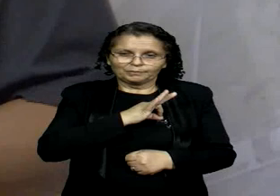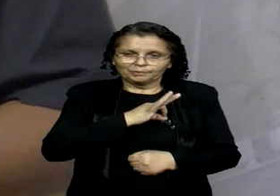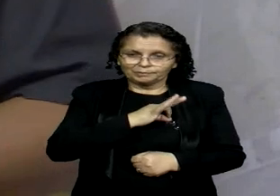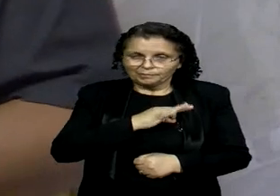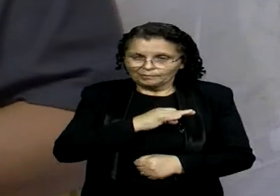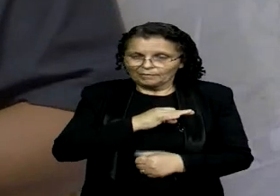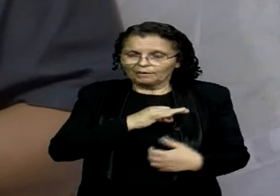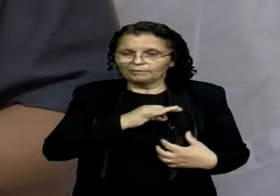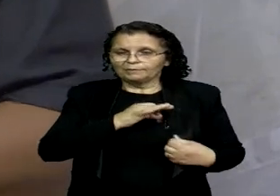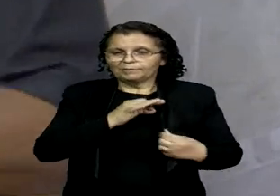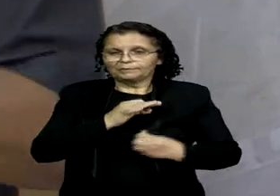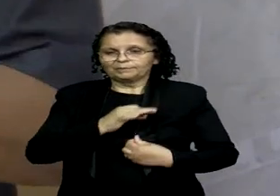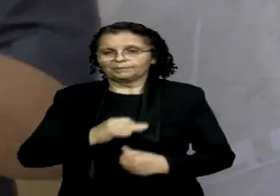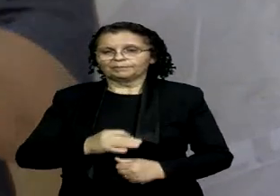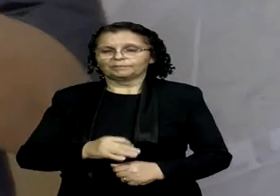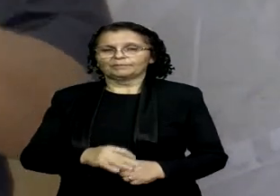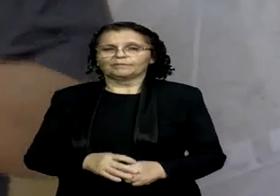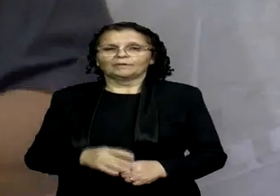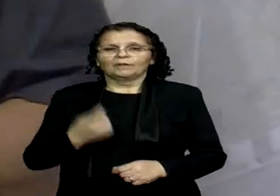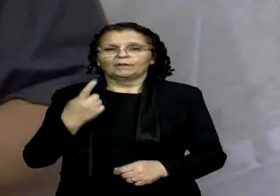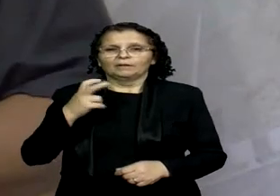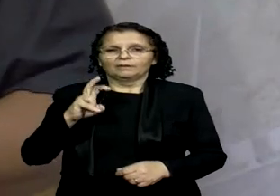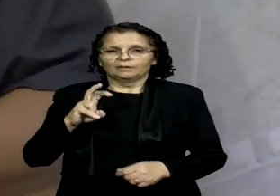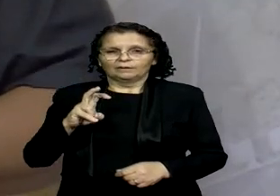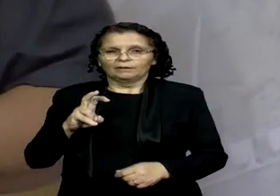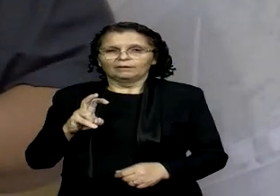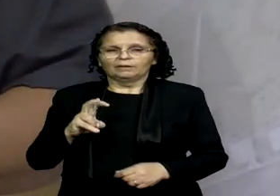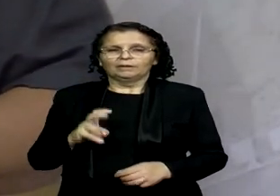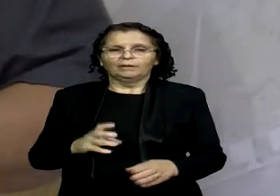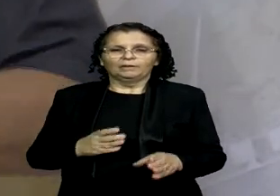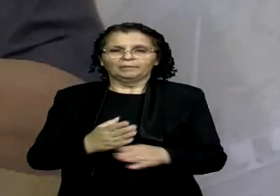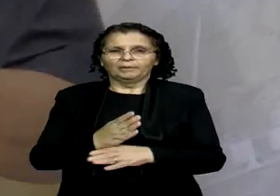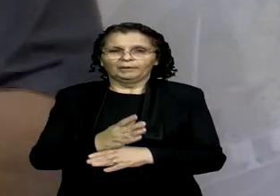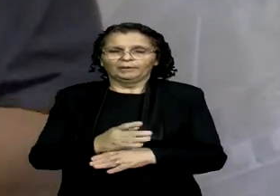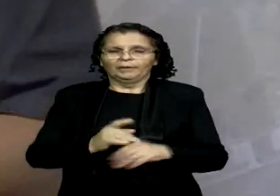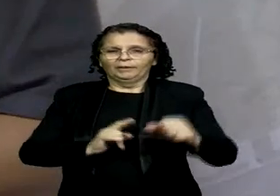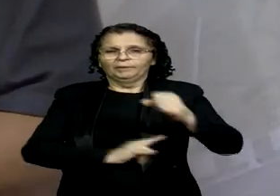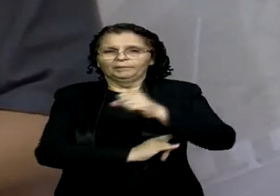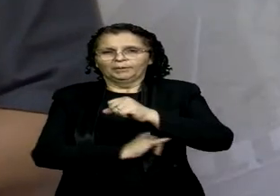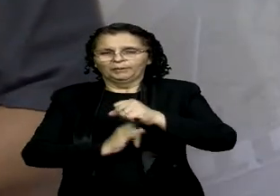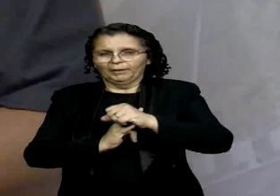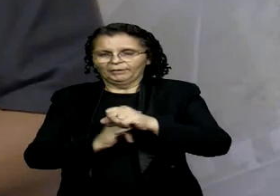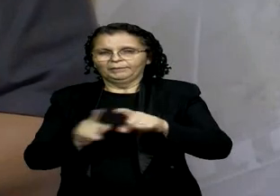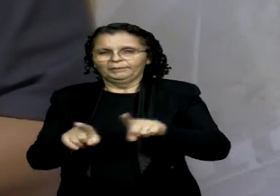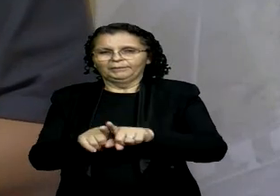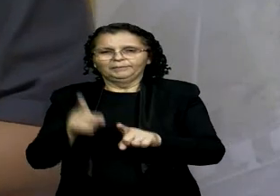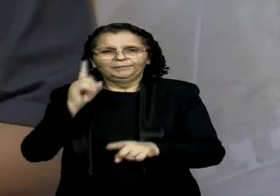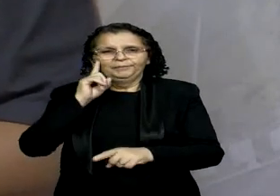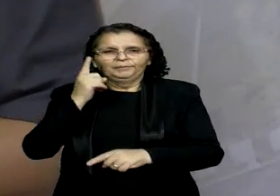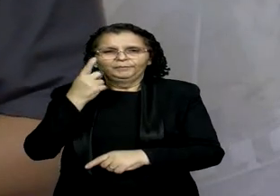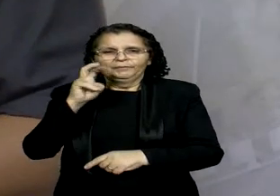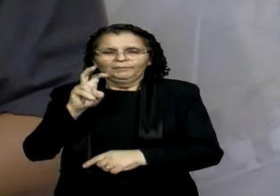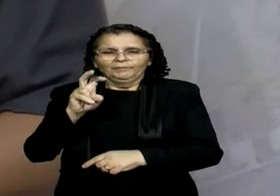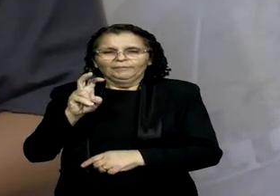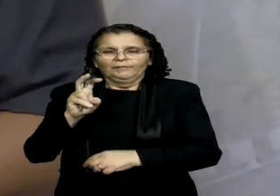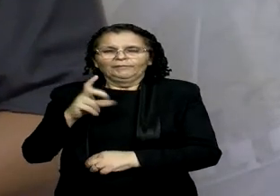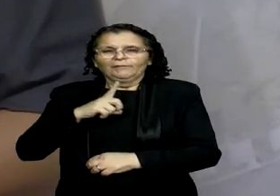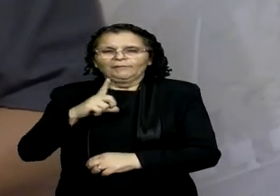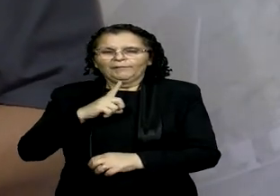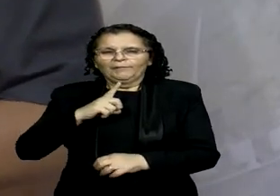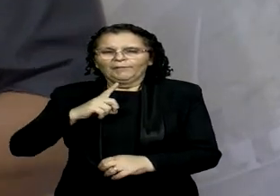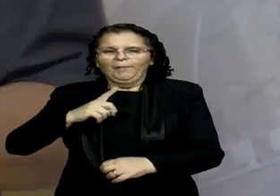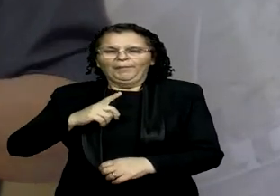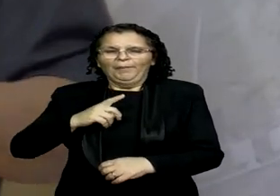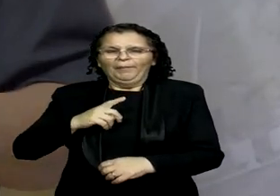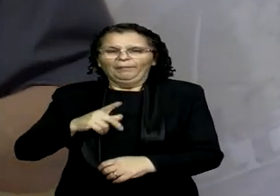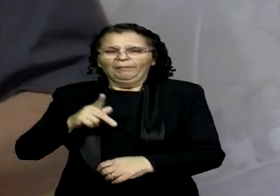da Polícia Militar, que está sendo inaugurado, se Deus quiser, dia 15, né? E a ponte também, né, que vai ser inaugurada dia 15 também. Estamos lá o